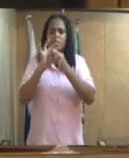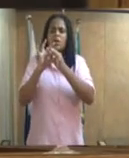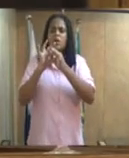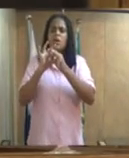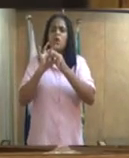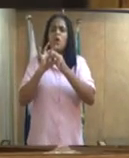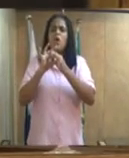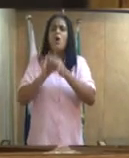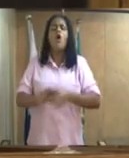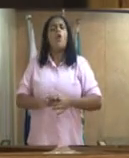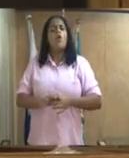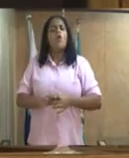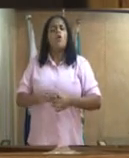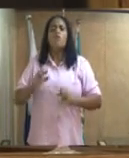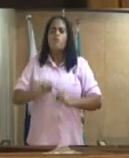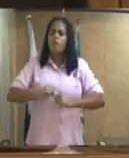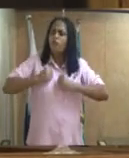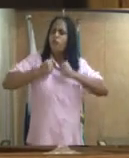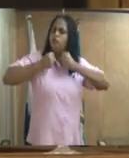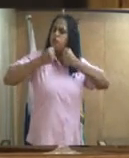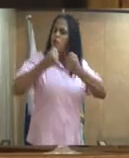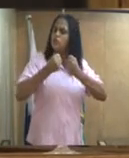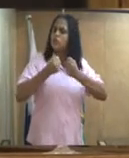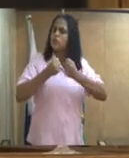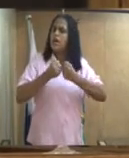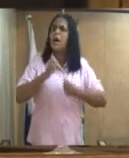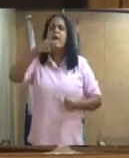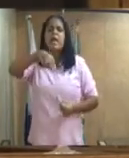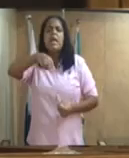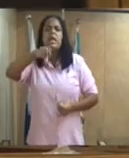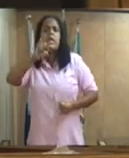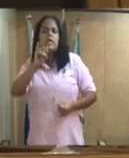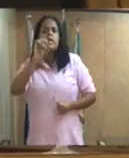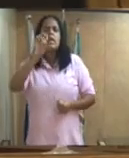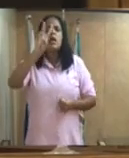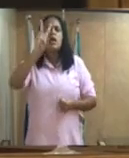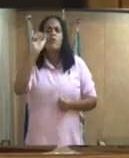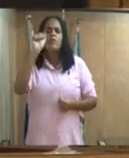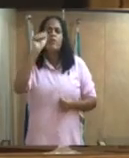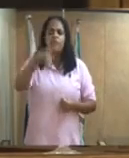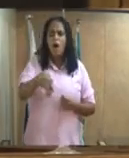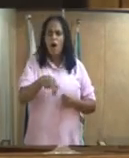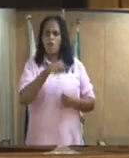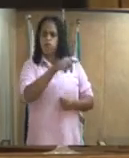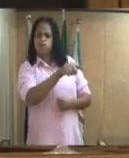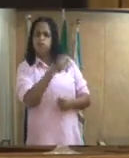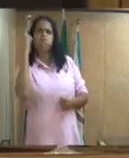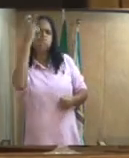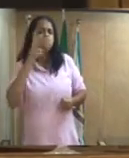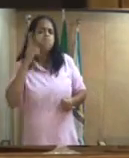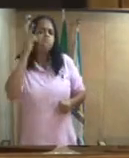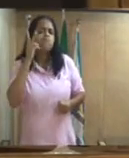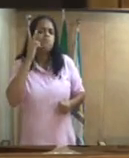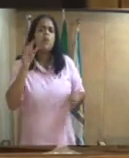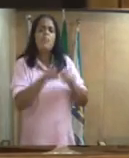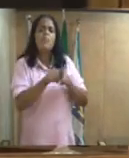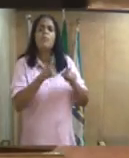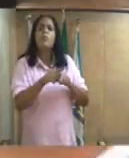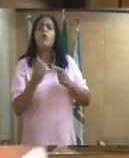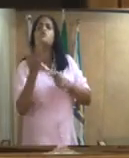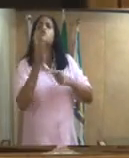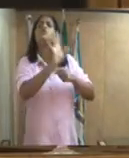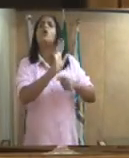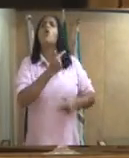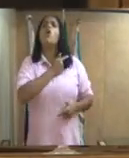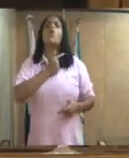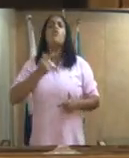homem respeitado, admirado, com a sua larga experiência, representando o governo,